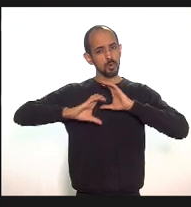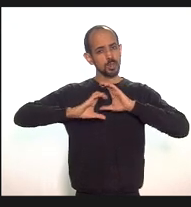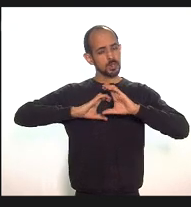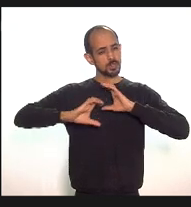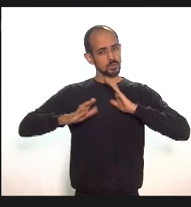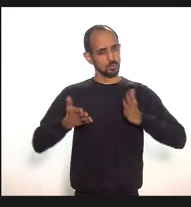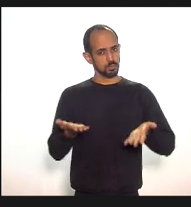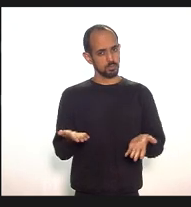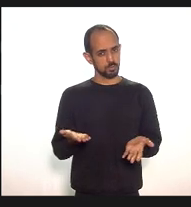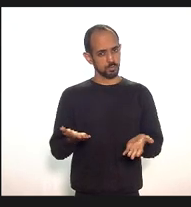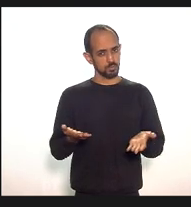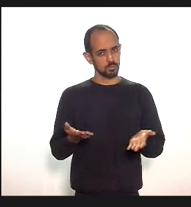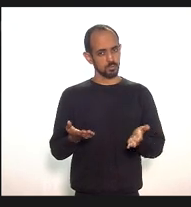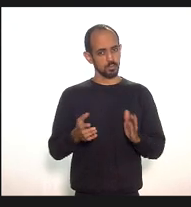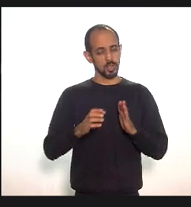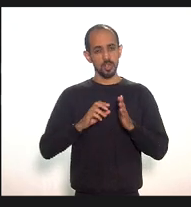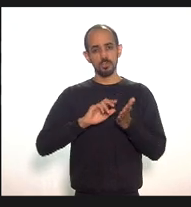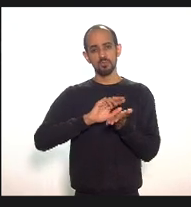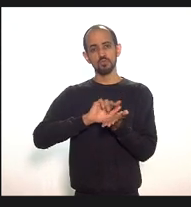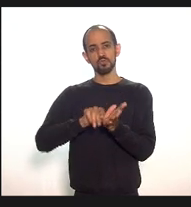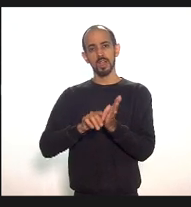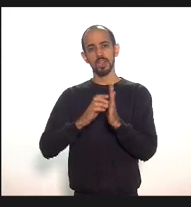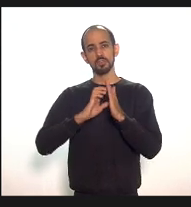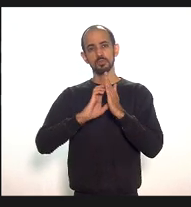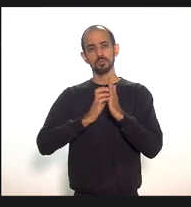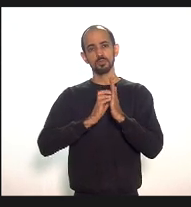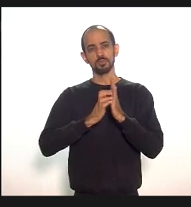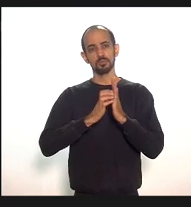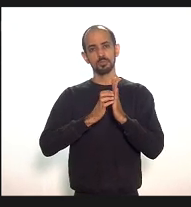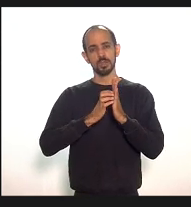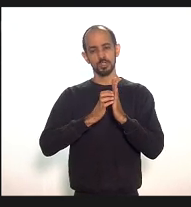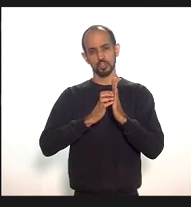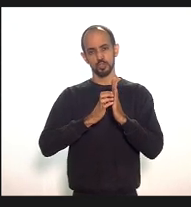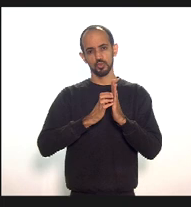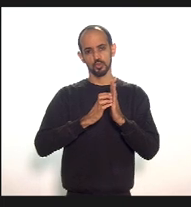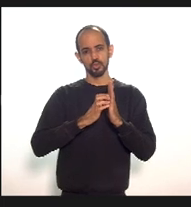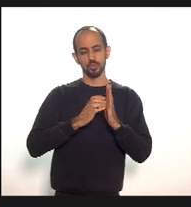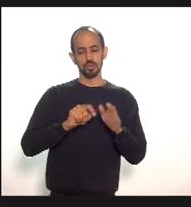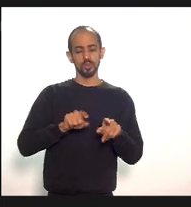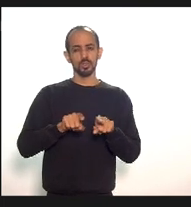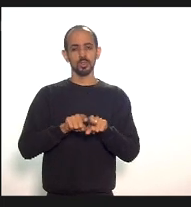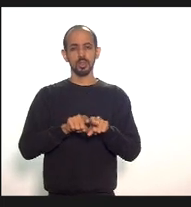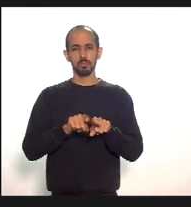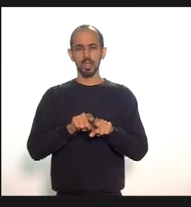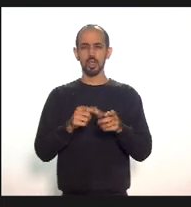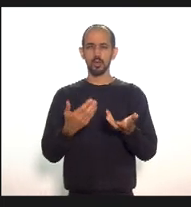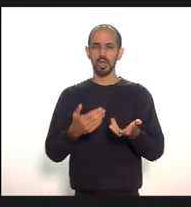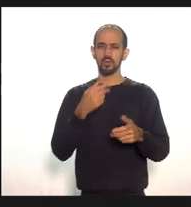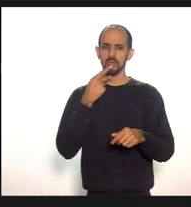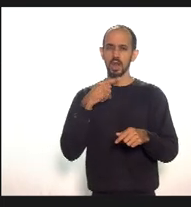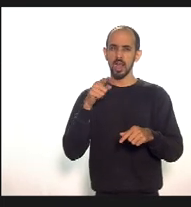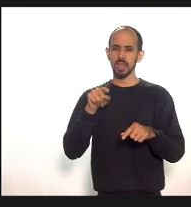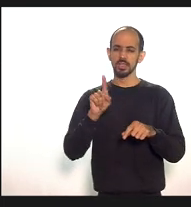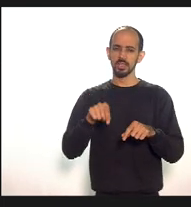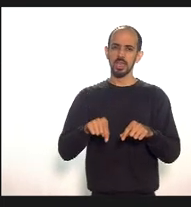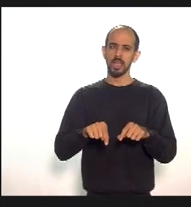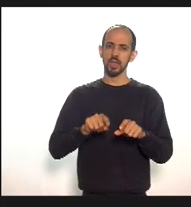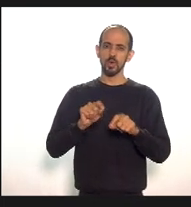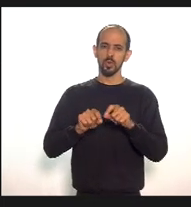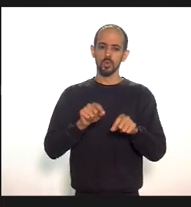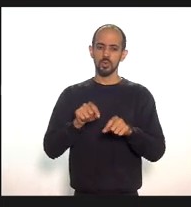problema pluripartidarismo é aonde eu quero chegar a questão do plebiscito